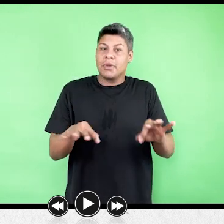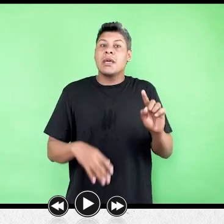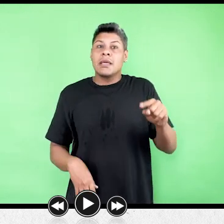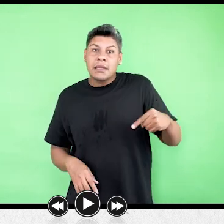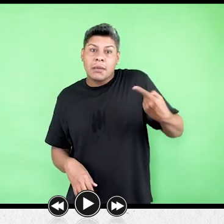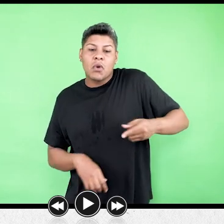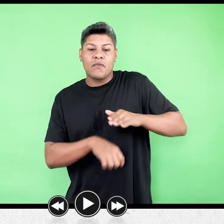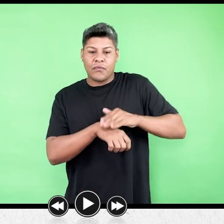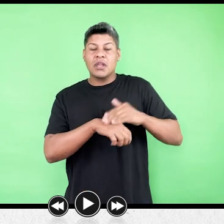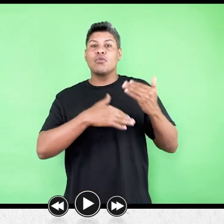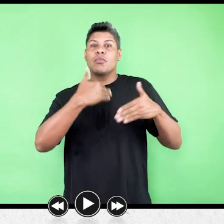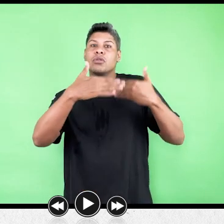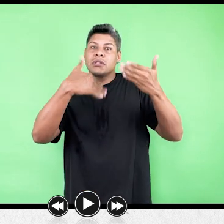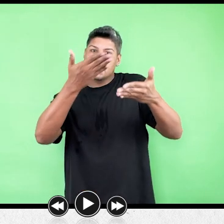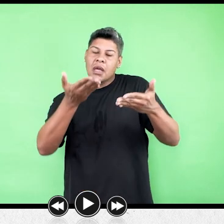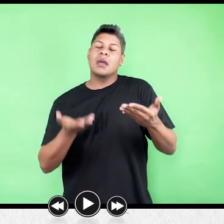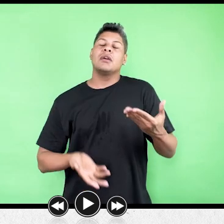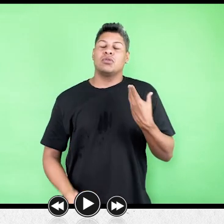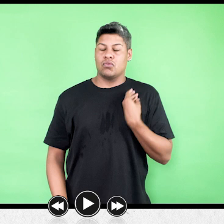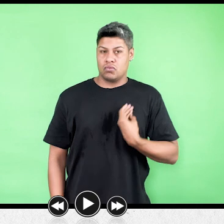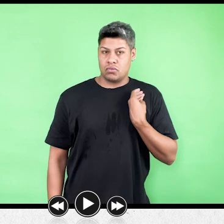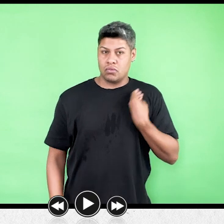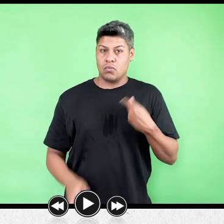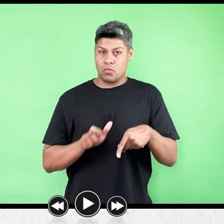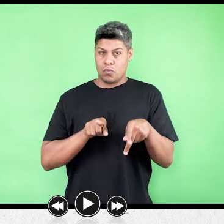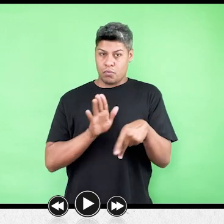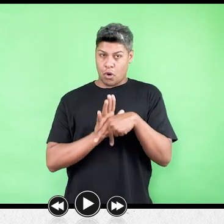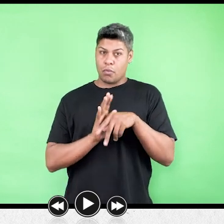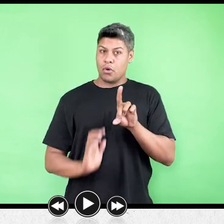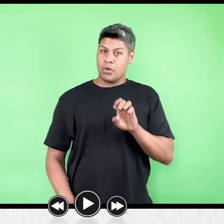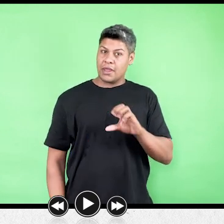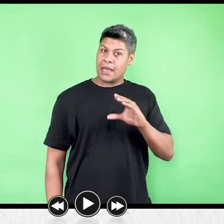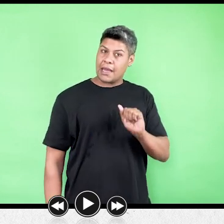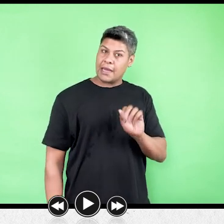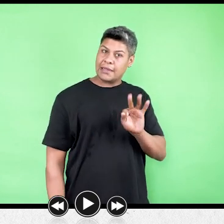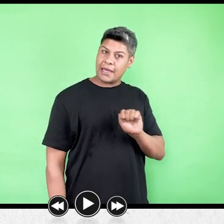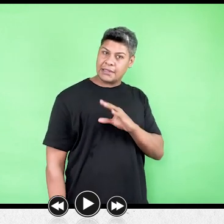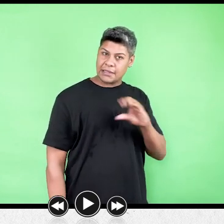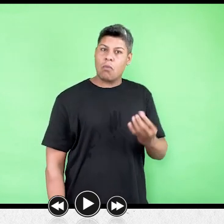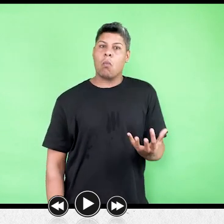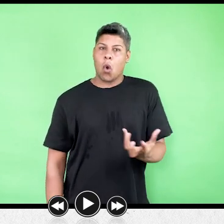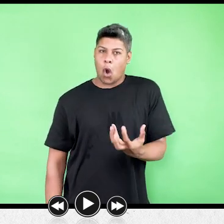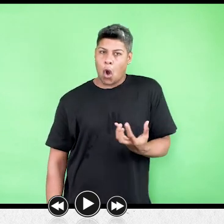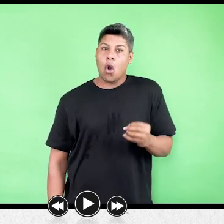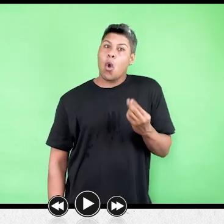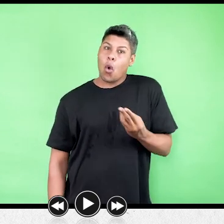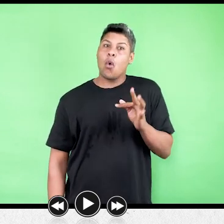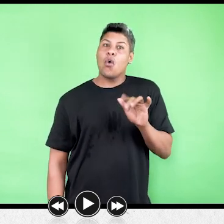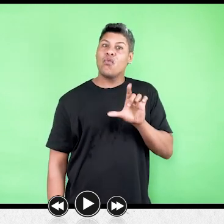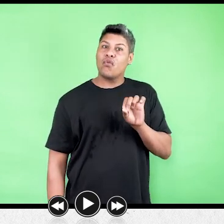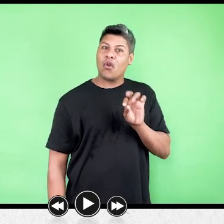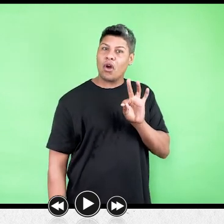depois que a gente fez esse processo de clarificação, né, seja pela decantação ou pela flotação, a gente passa pela etapa